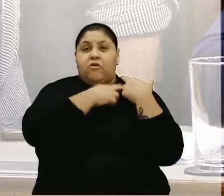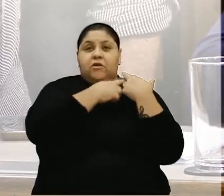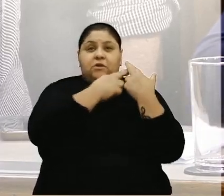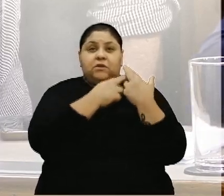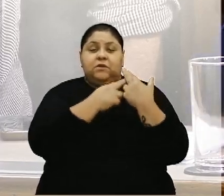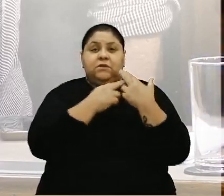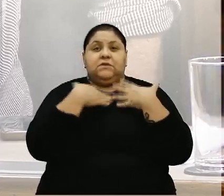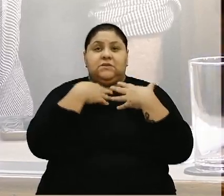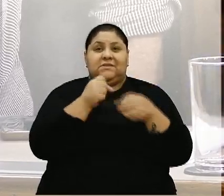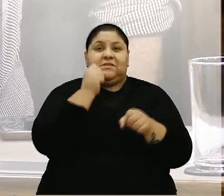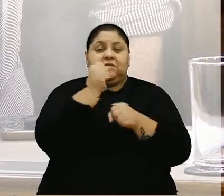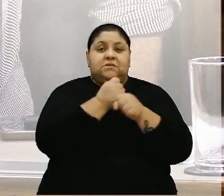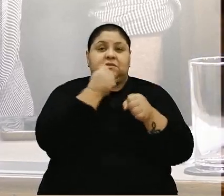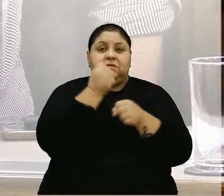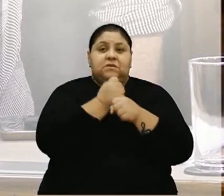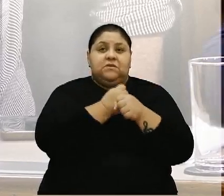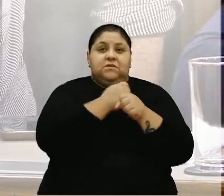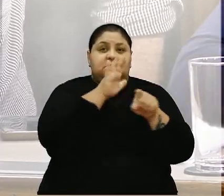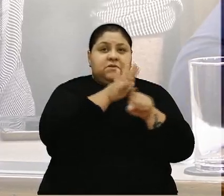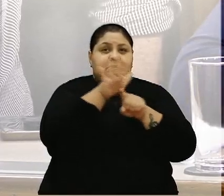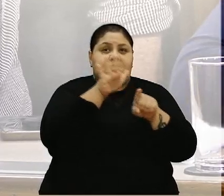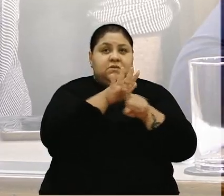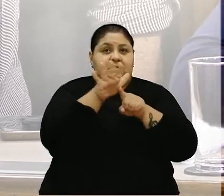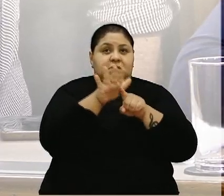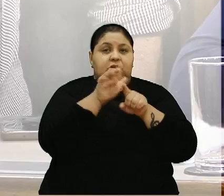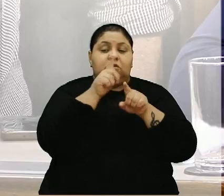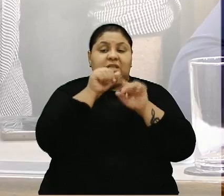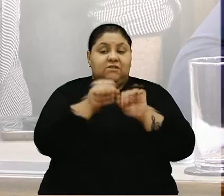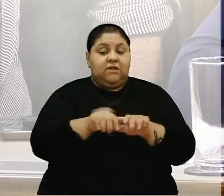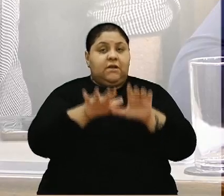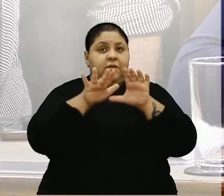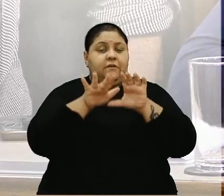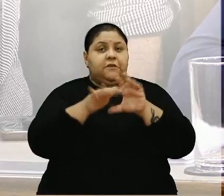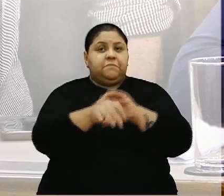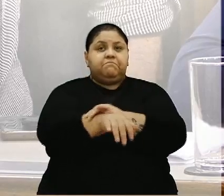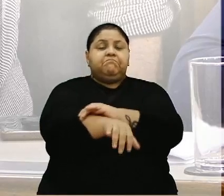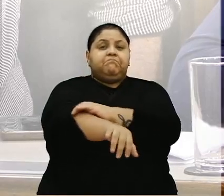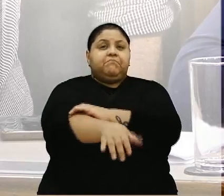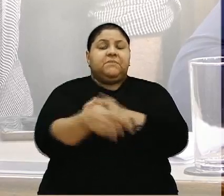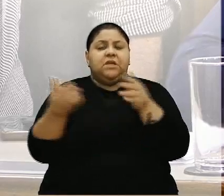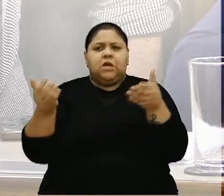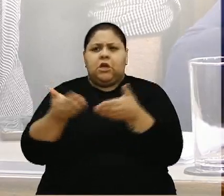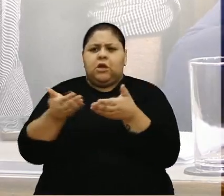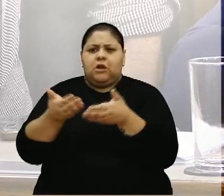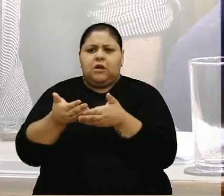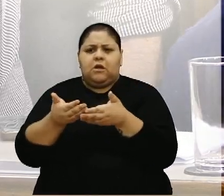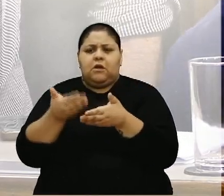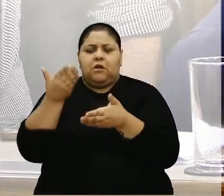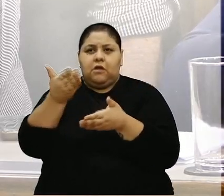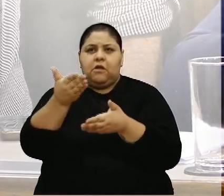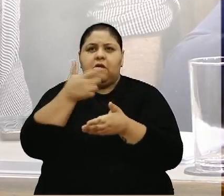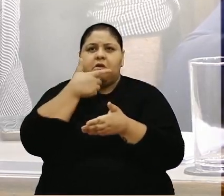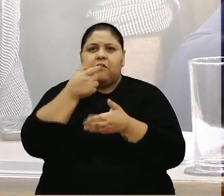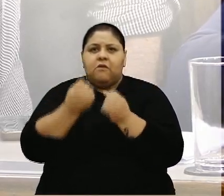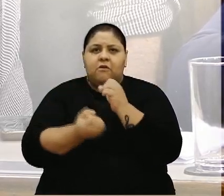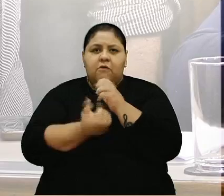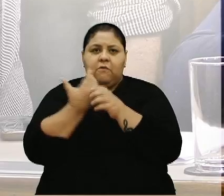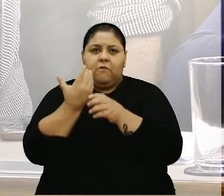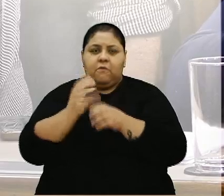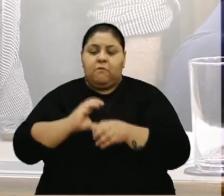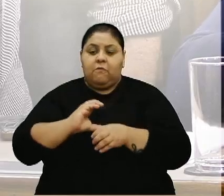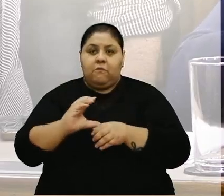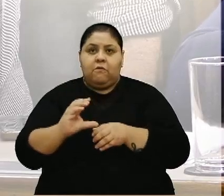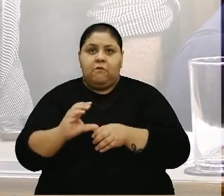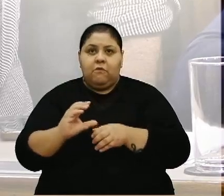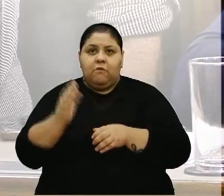as demandas da cidade, a questão dos alagamentos. Né? Agora o senhor fala que foi criada essa coordenadoria, que eu fiquei sabendo